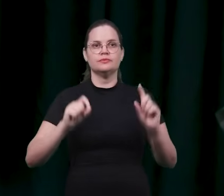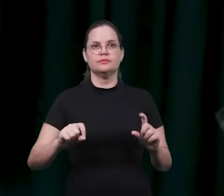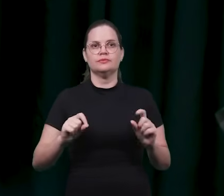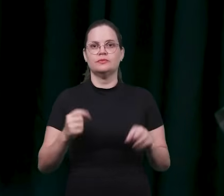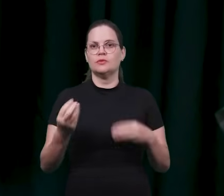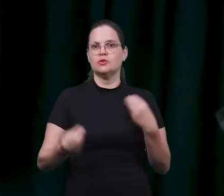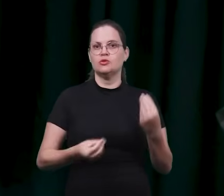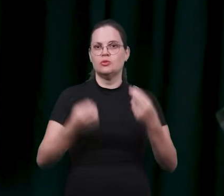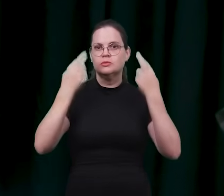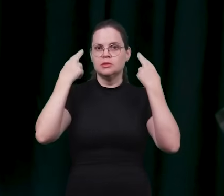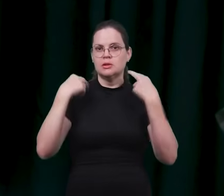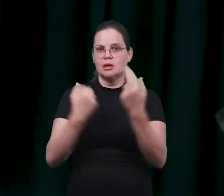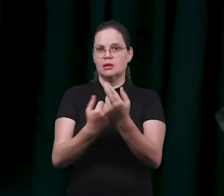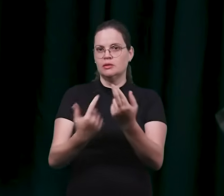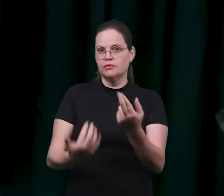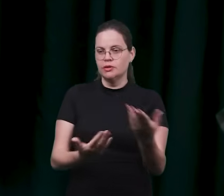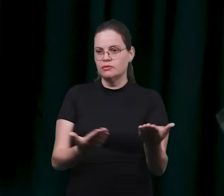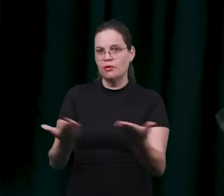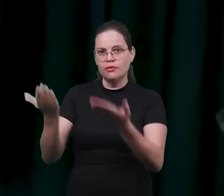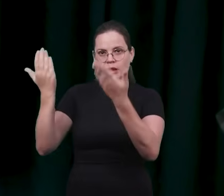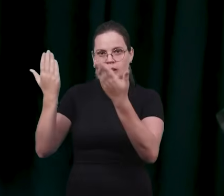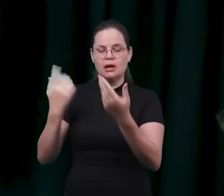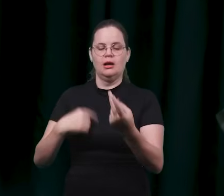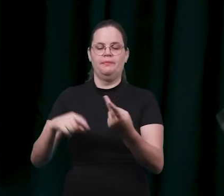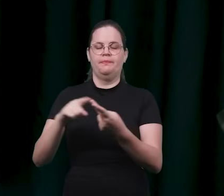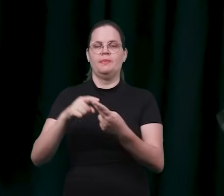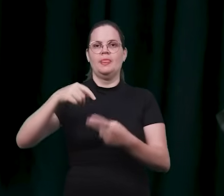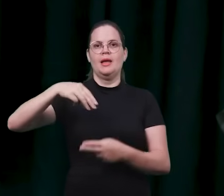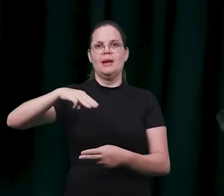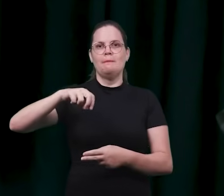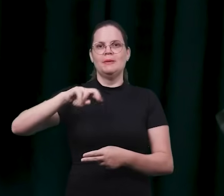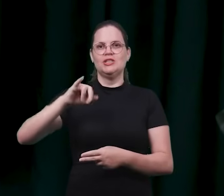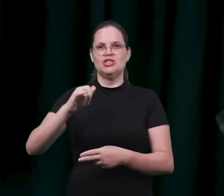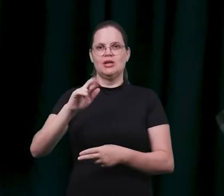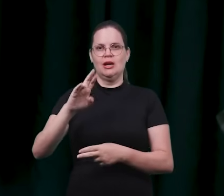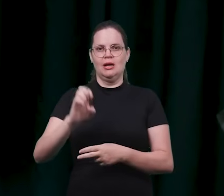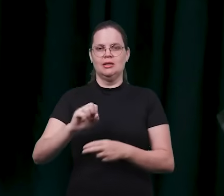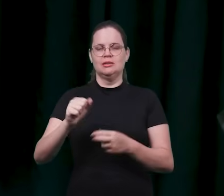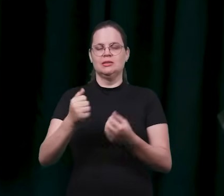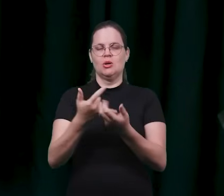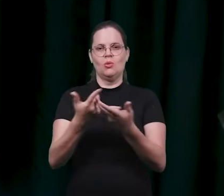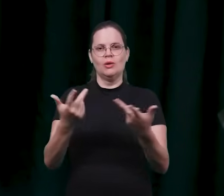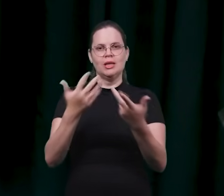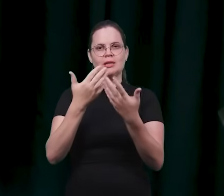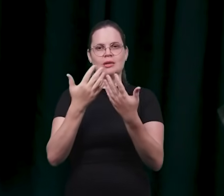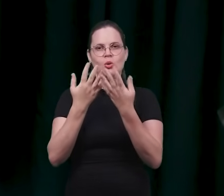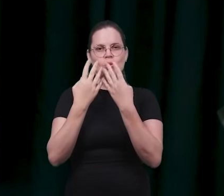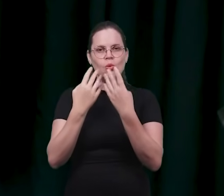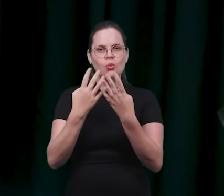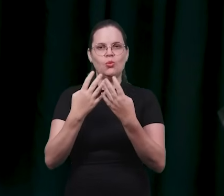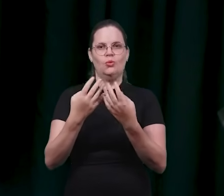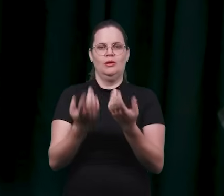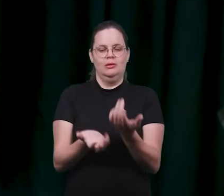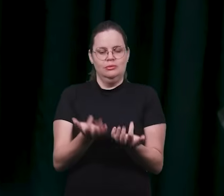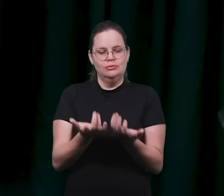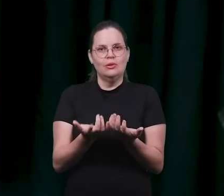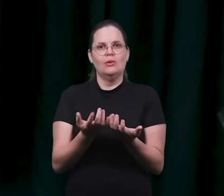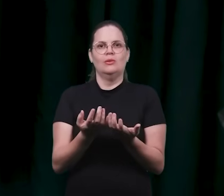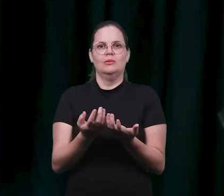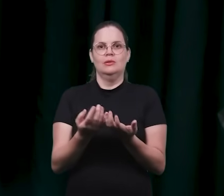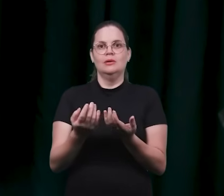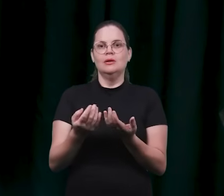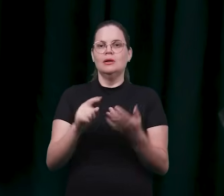dos sacrifícios, das ofertas, dessa adoração, que fazia parte desse preparo antes deles entrarem na